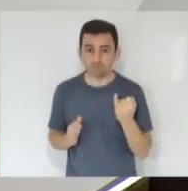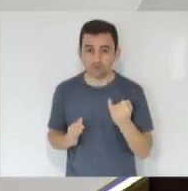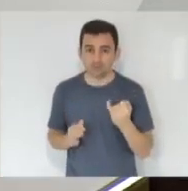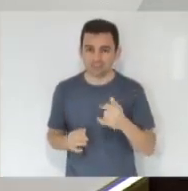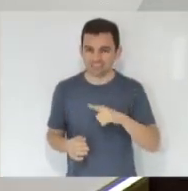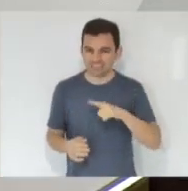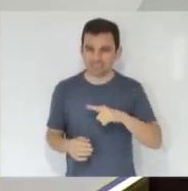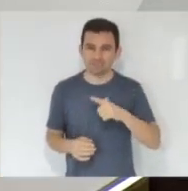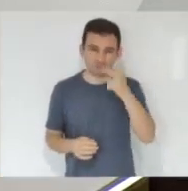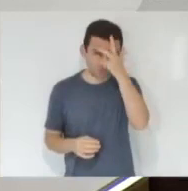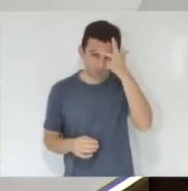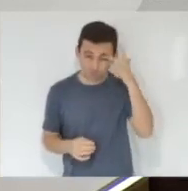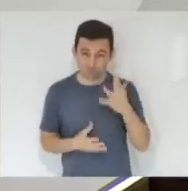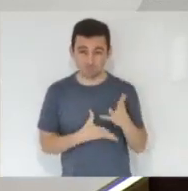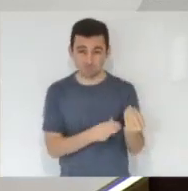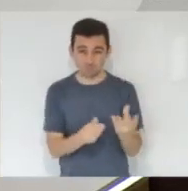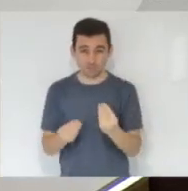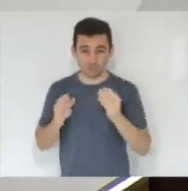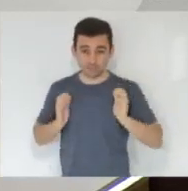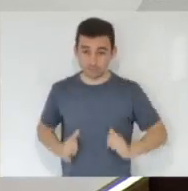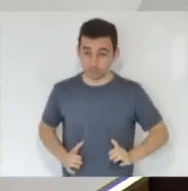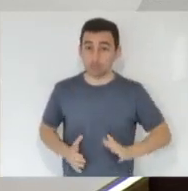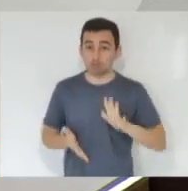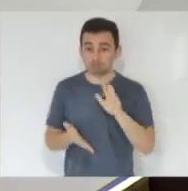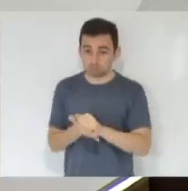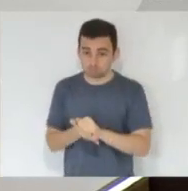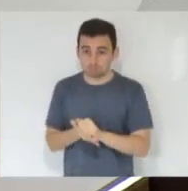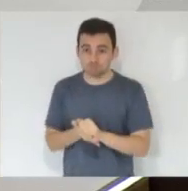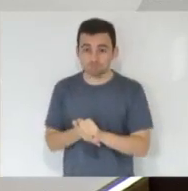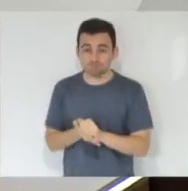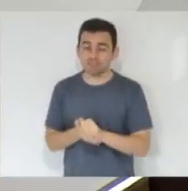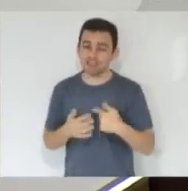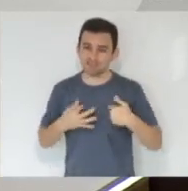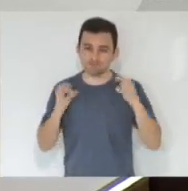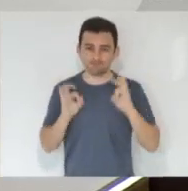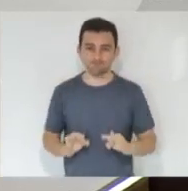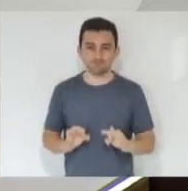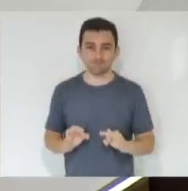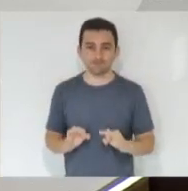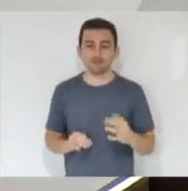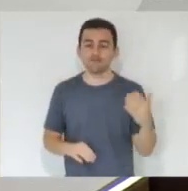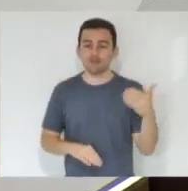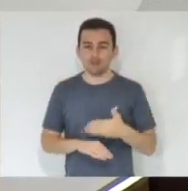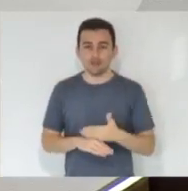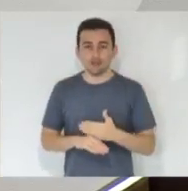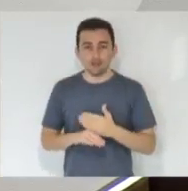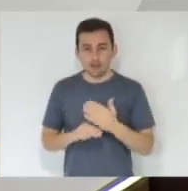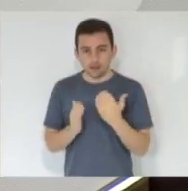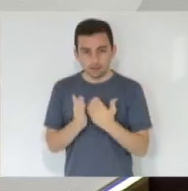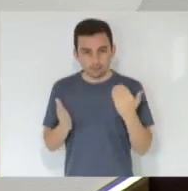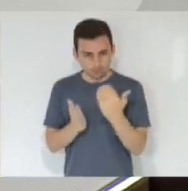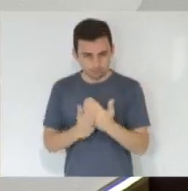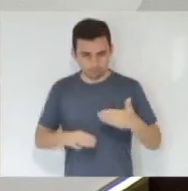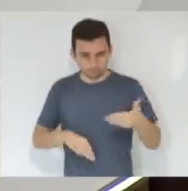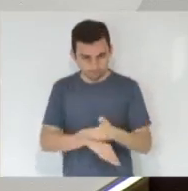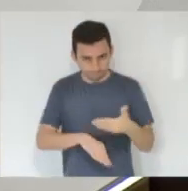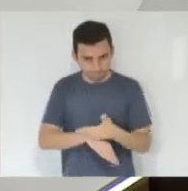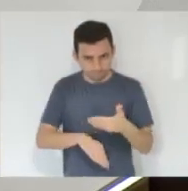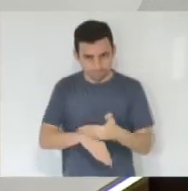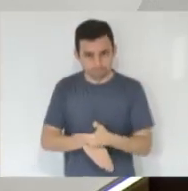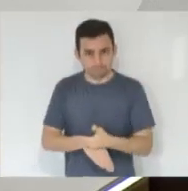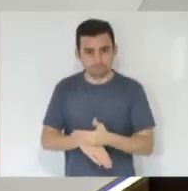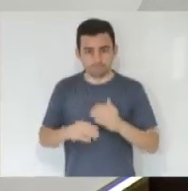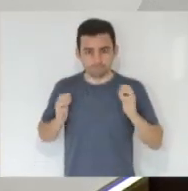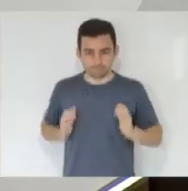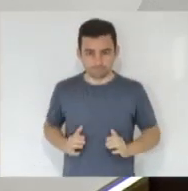por parte dos cidadãos e tenho certeza que ele virá reforçar a participação do cidadão